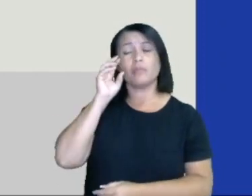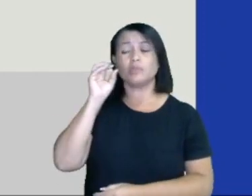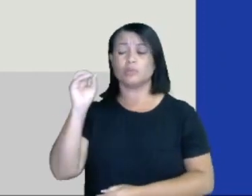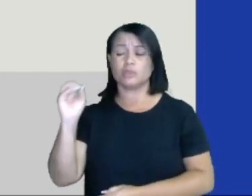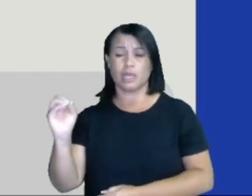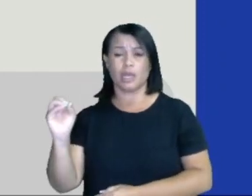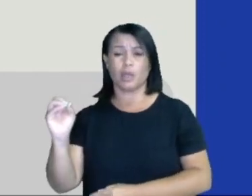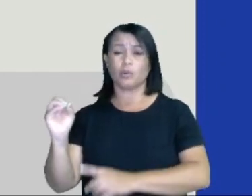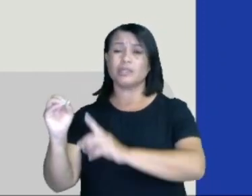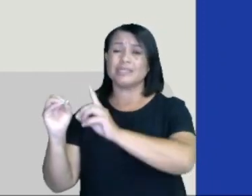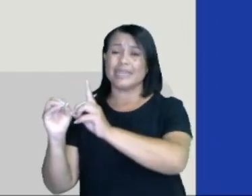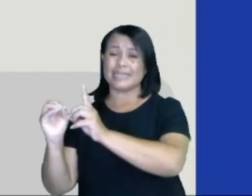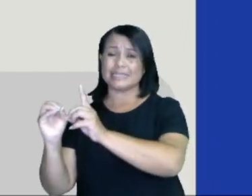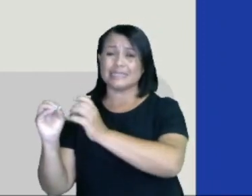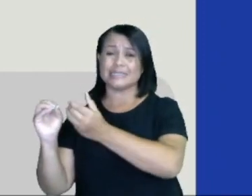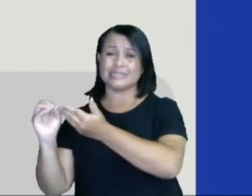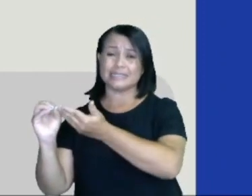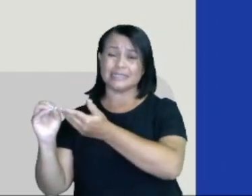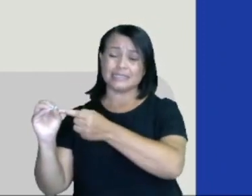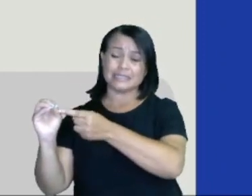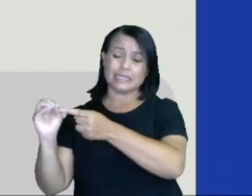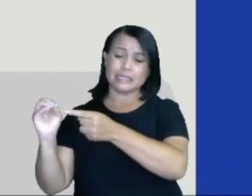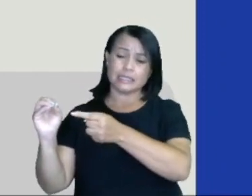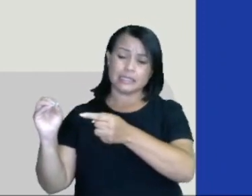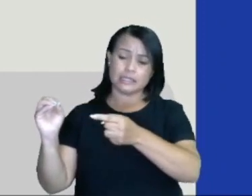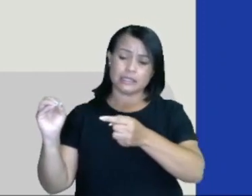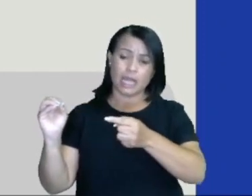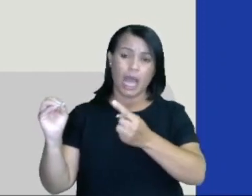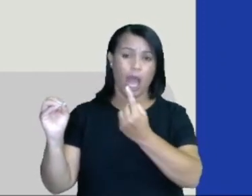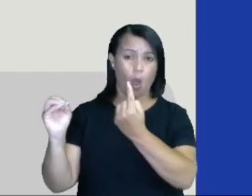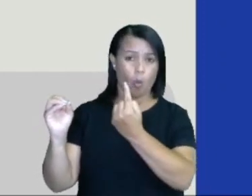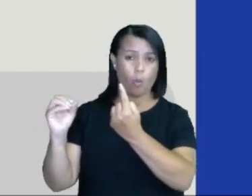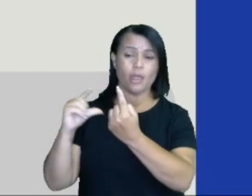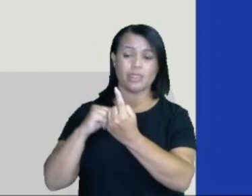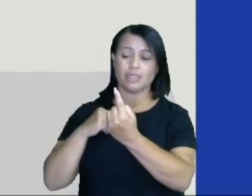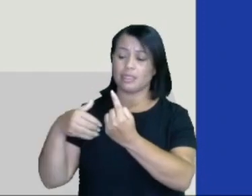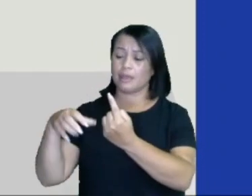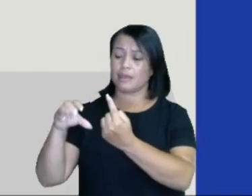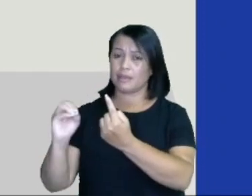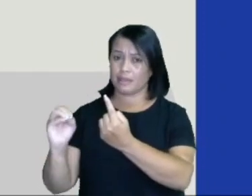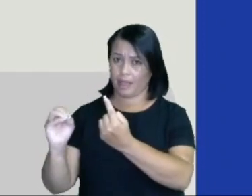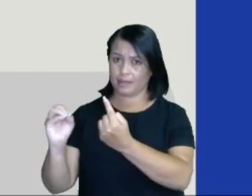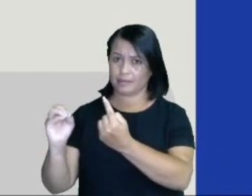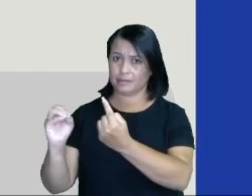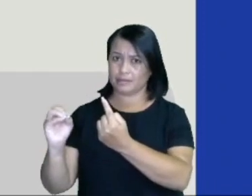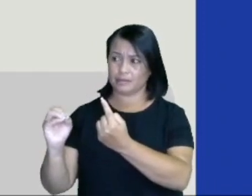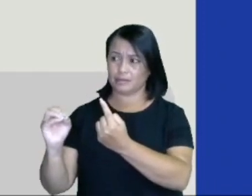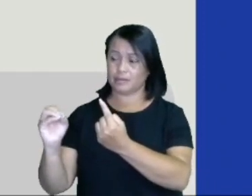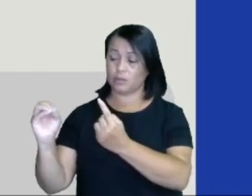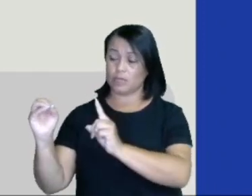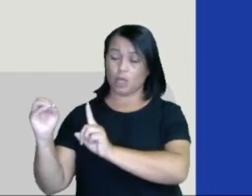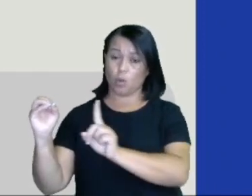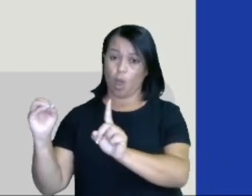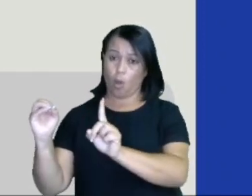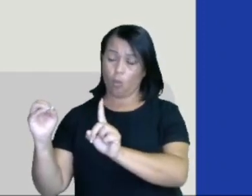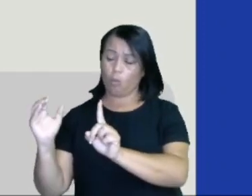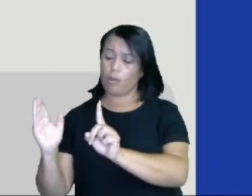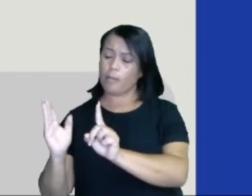da distância do zero ao numeral 1, ele tem 10. Então, eu